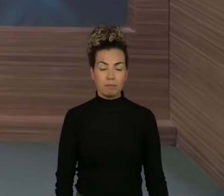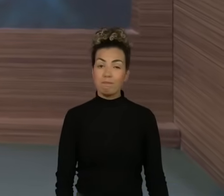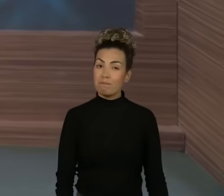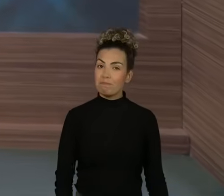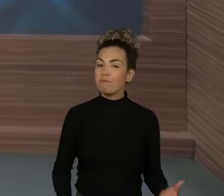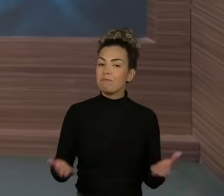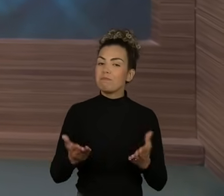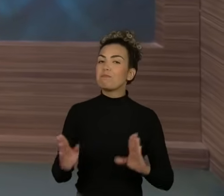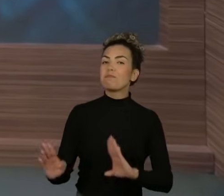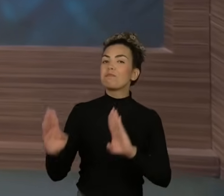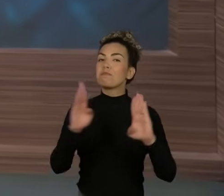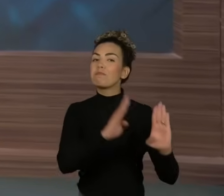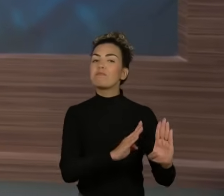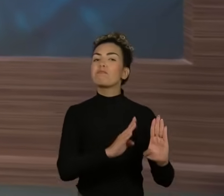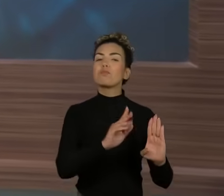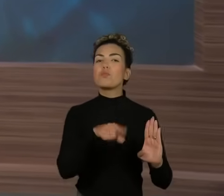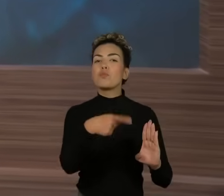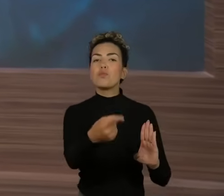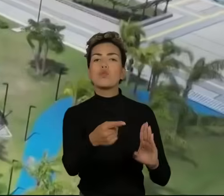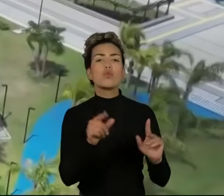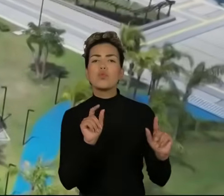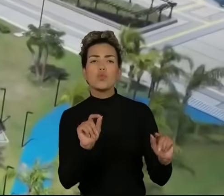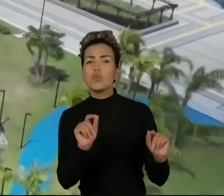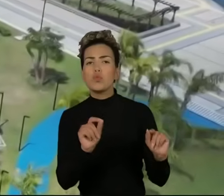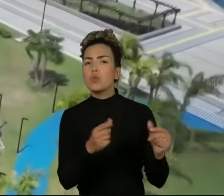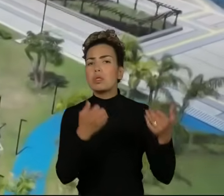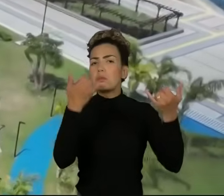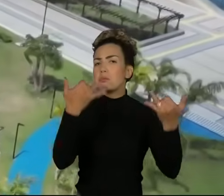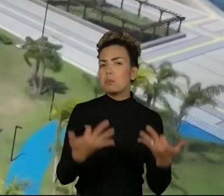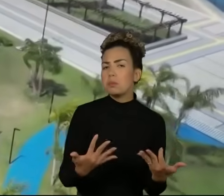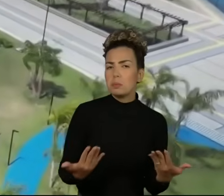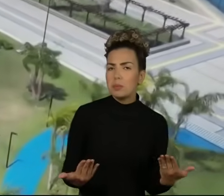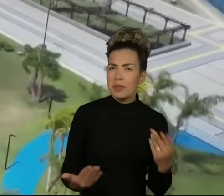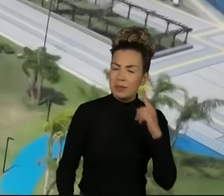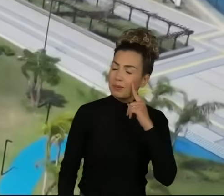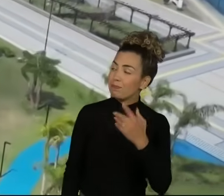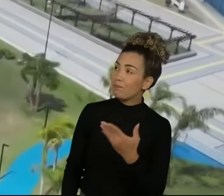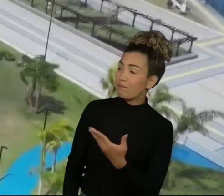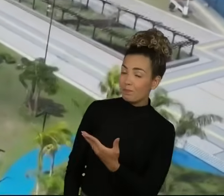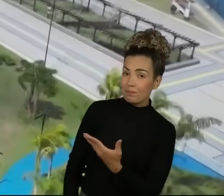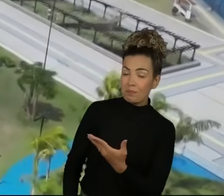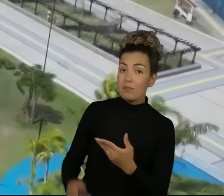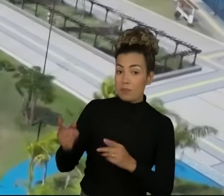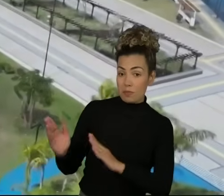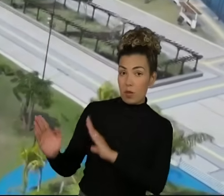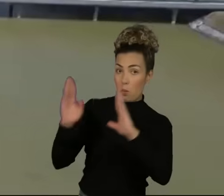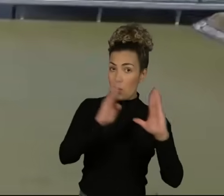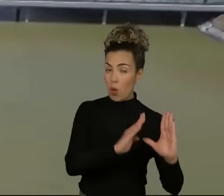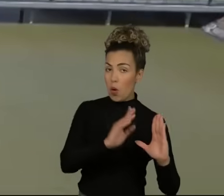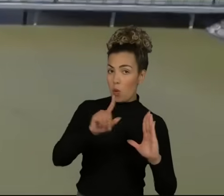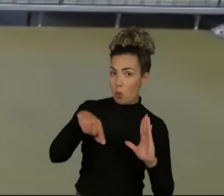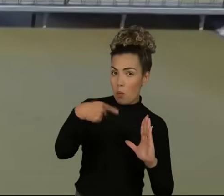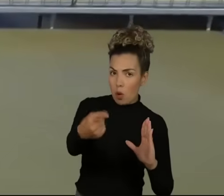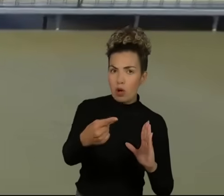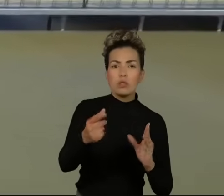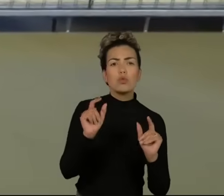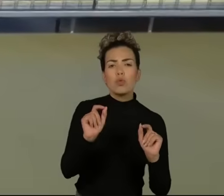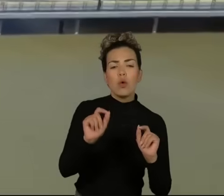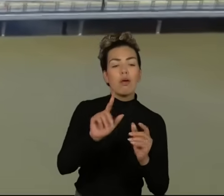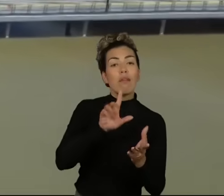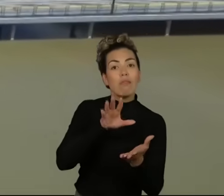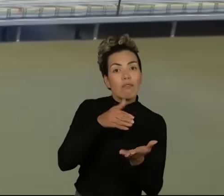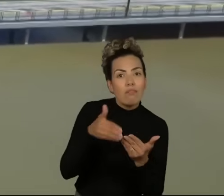Veja logo mais aqui no Repórter Eco. Na segunda reportagem da série sobre os preparativos